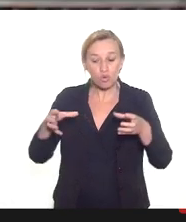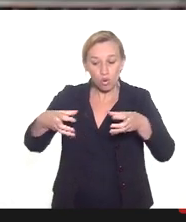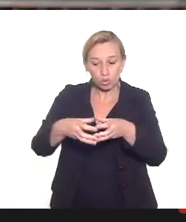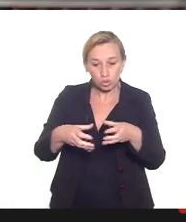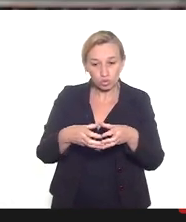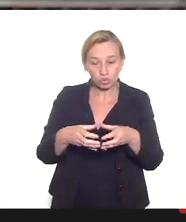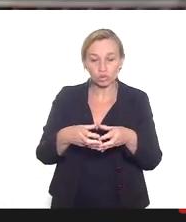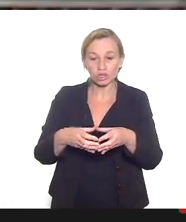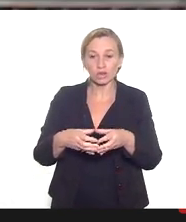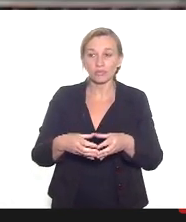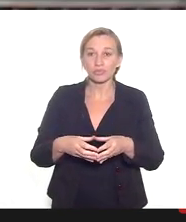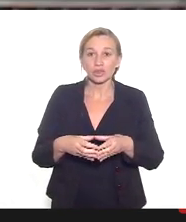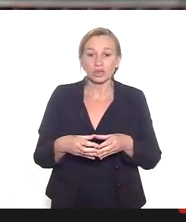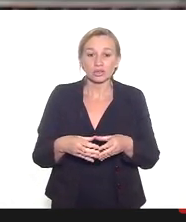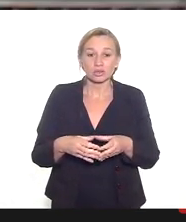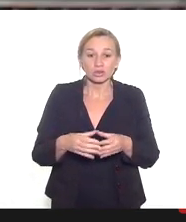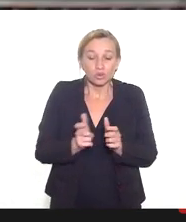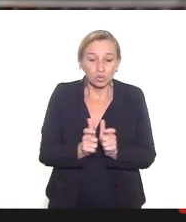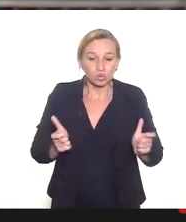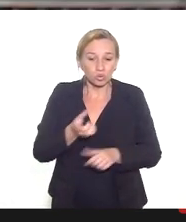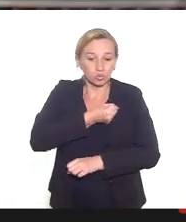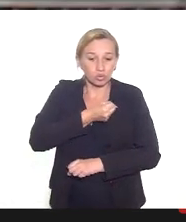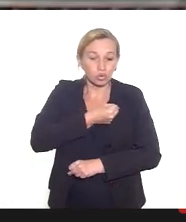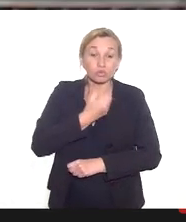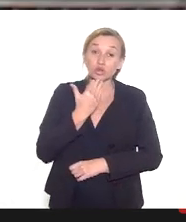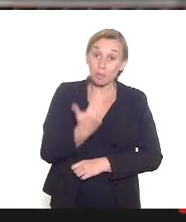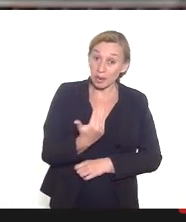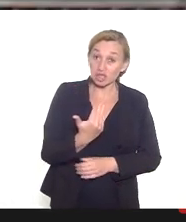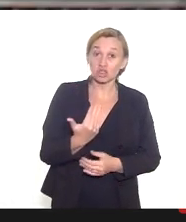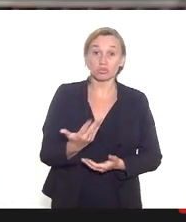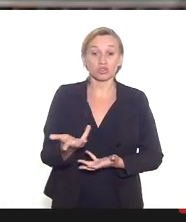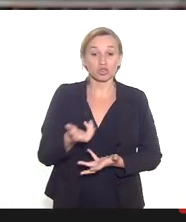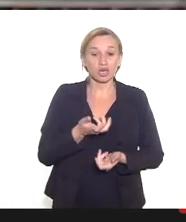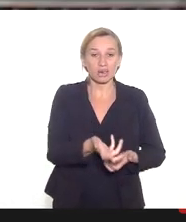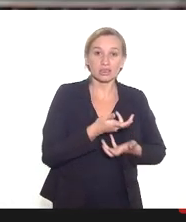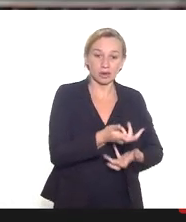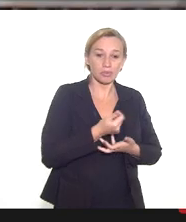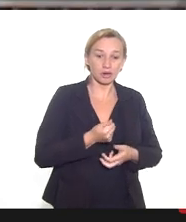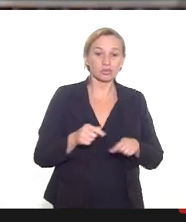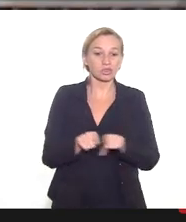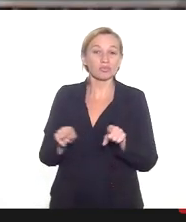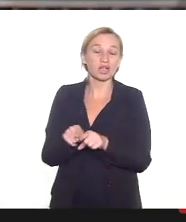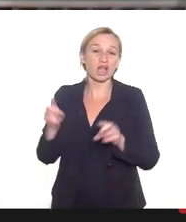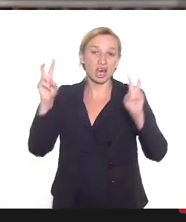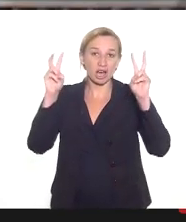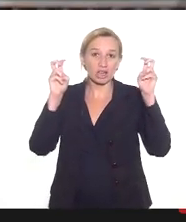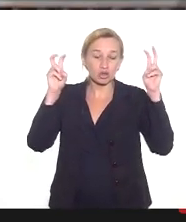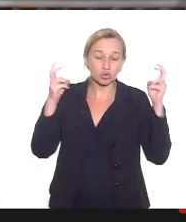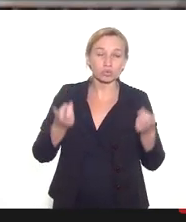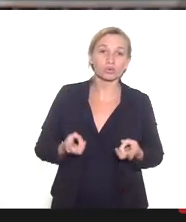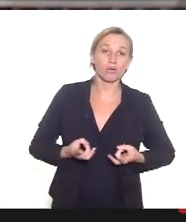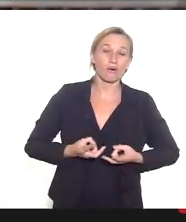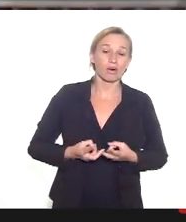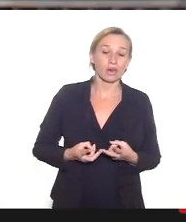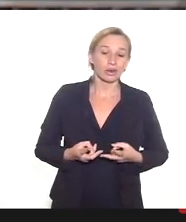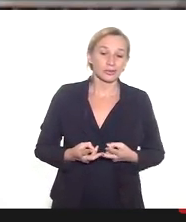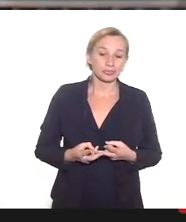dado o grande número de pedidos que recebemos e de questões muito